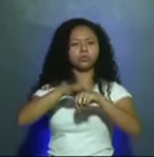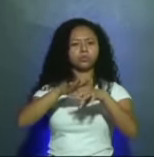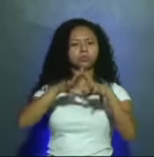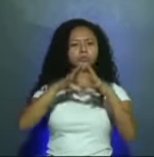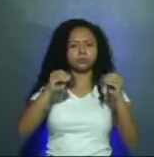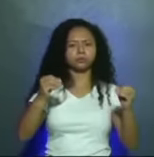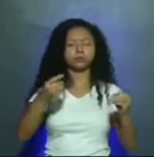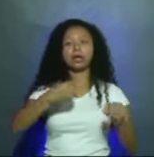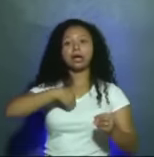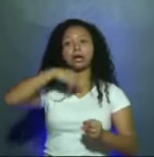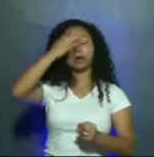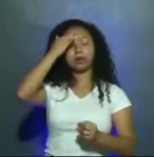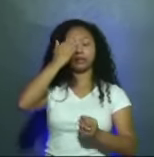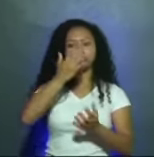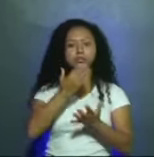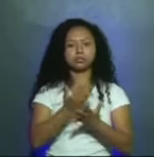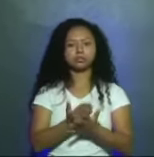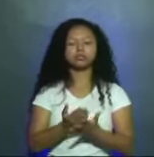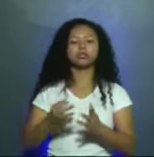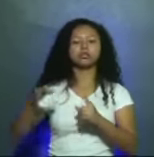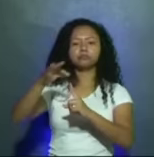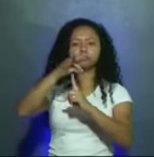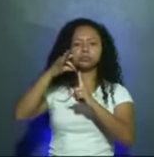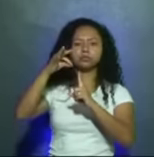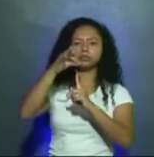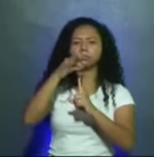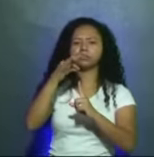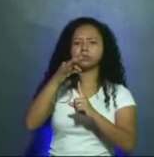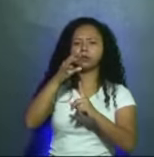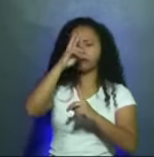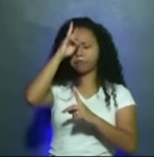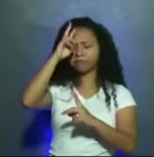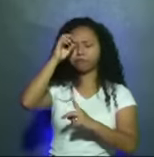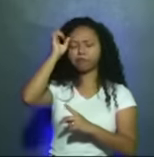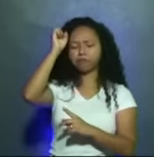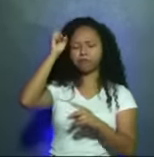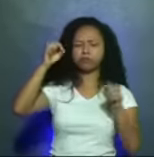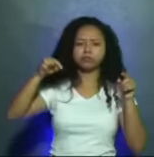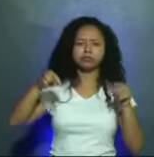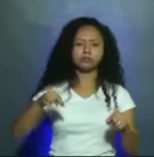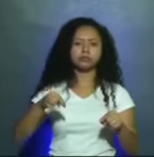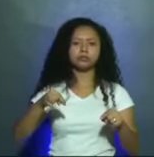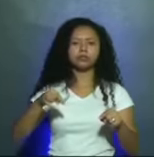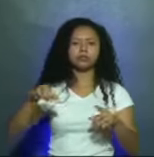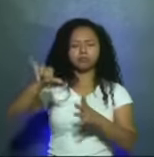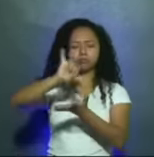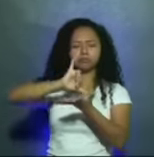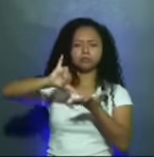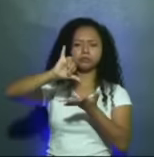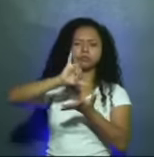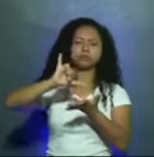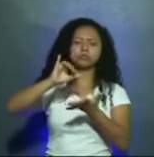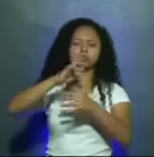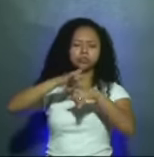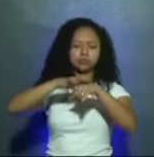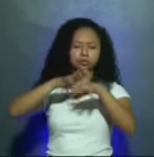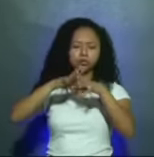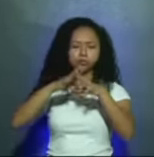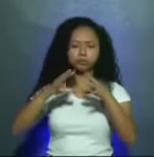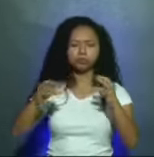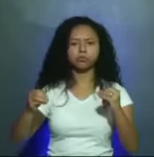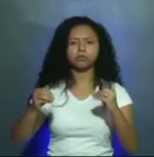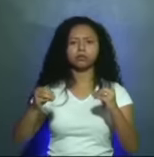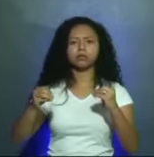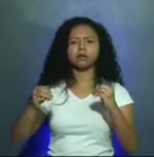Deus já está tão forte aqui. Essa unção de cura, de restauração, de